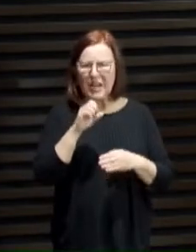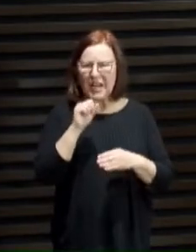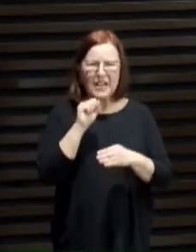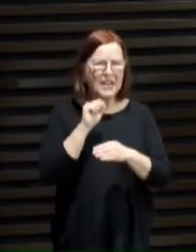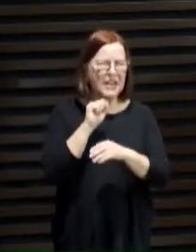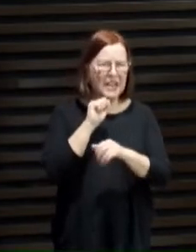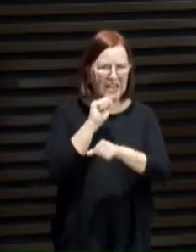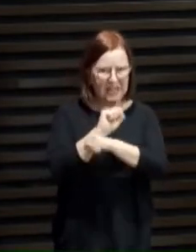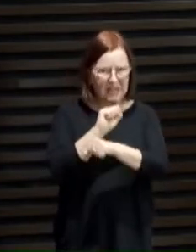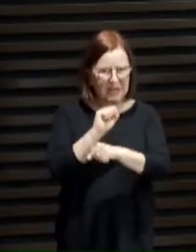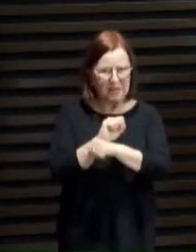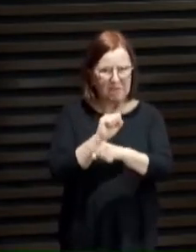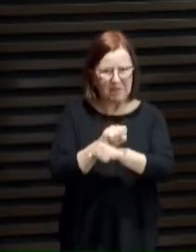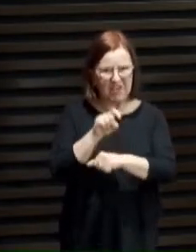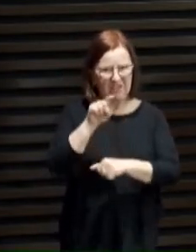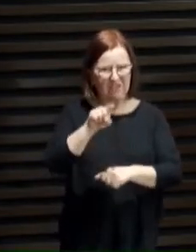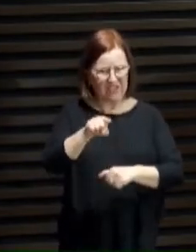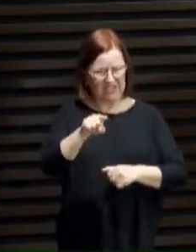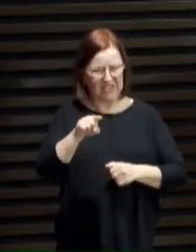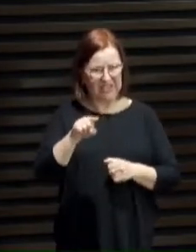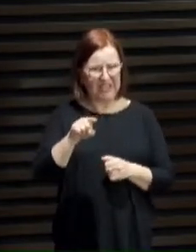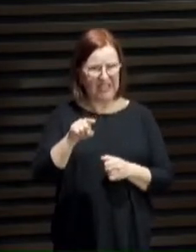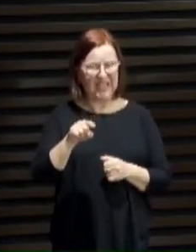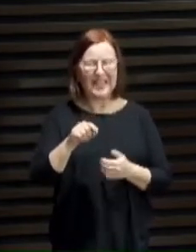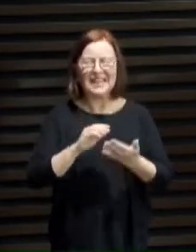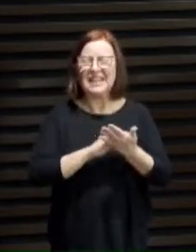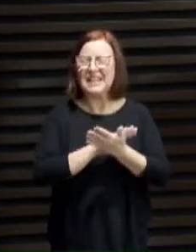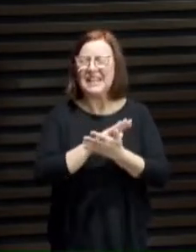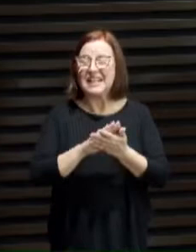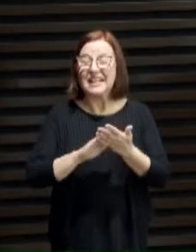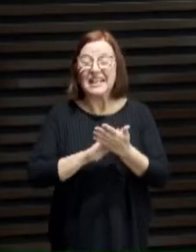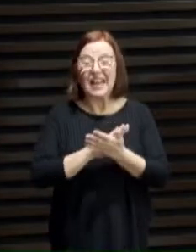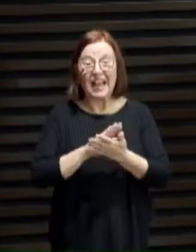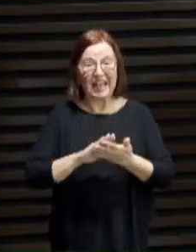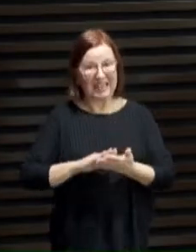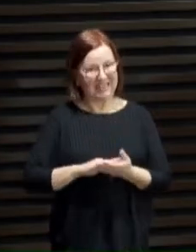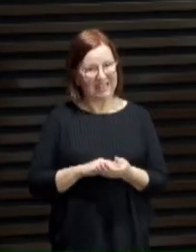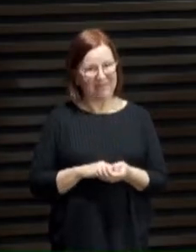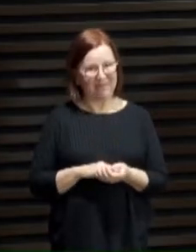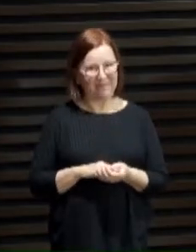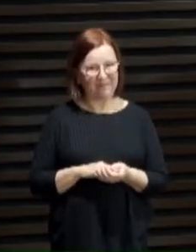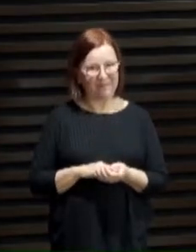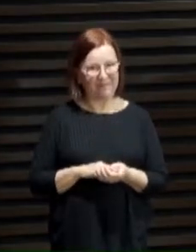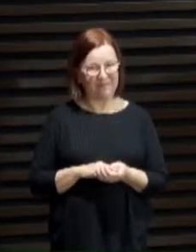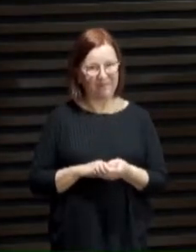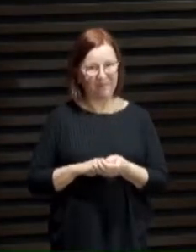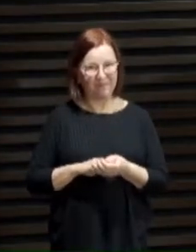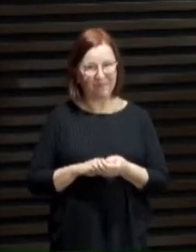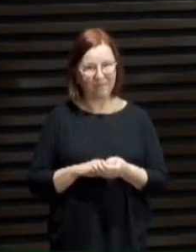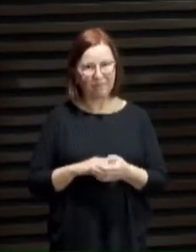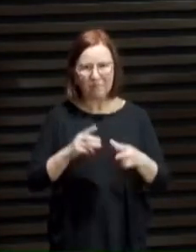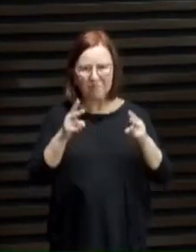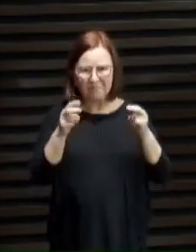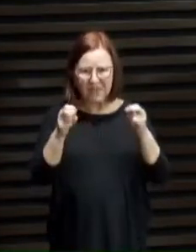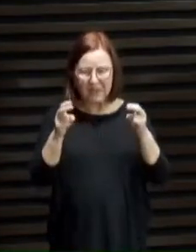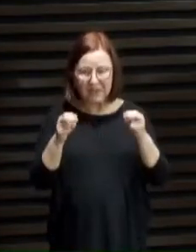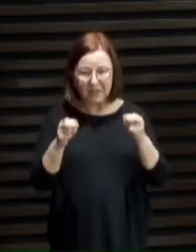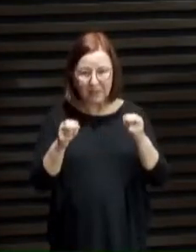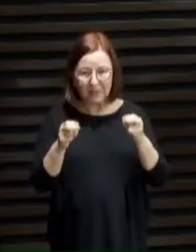humano aquilo que nem eu, nem você, nem qualquer ser humano é capaz de fazer: perceber o lírio do campo